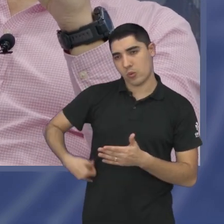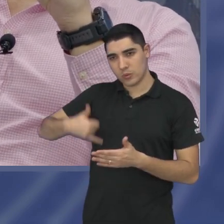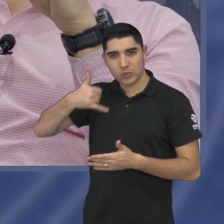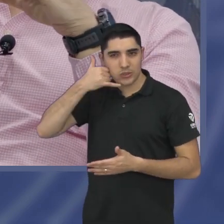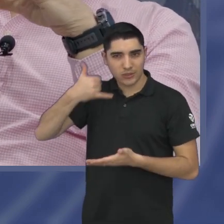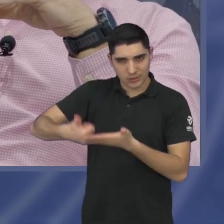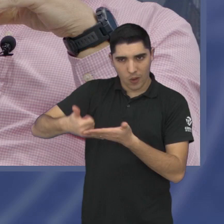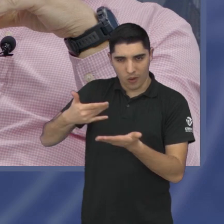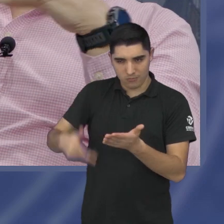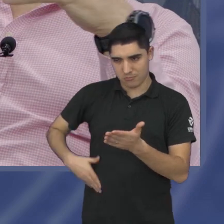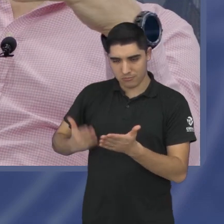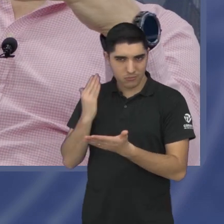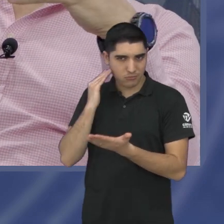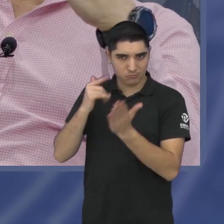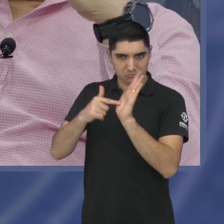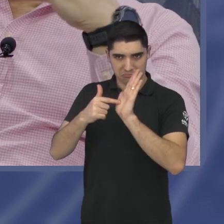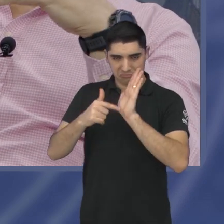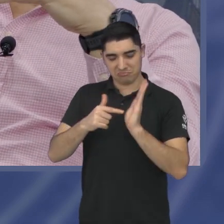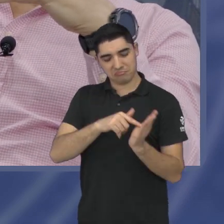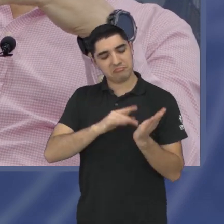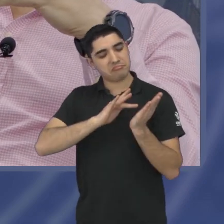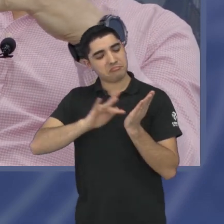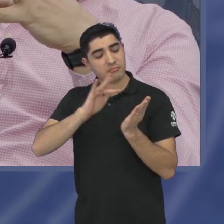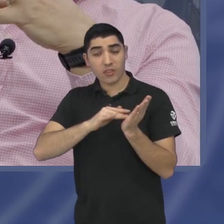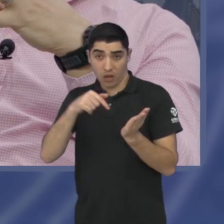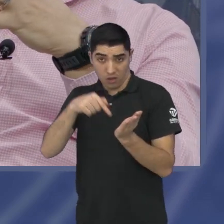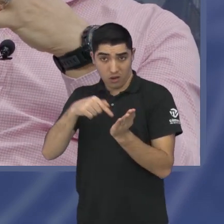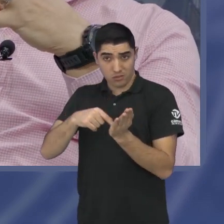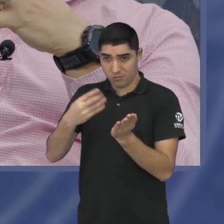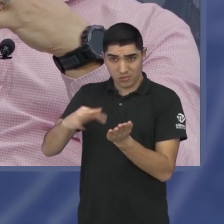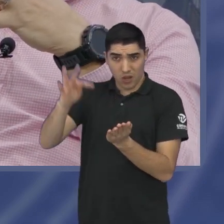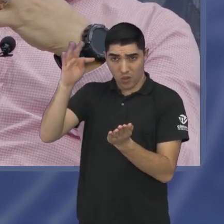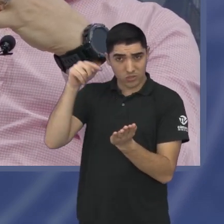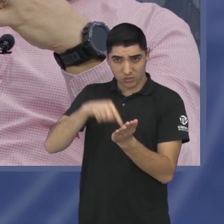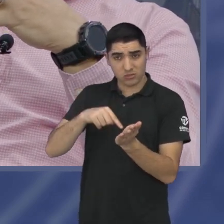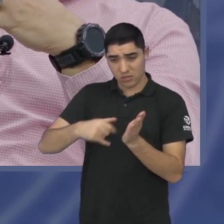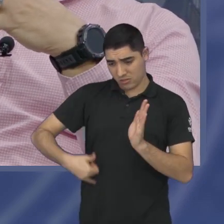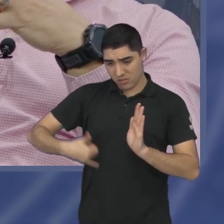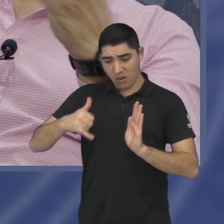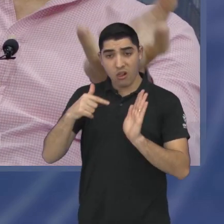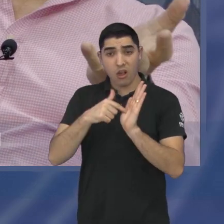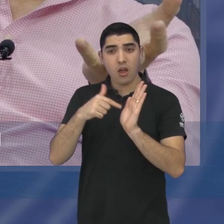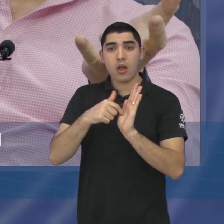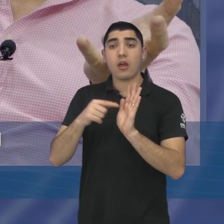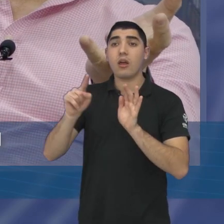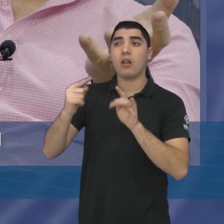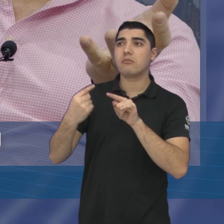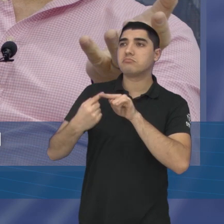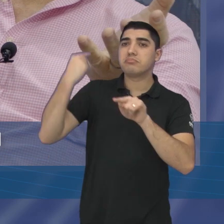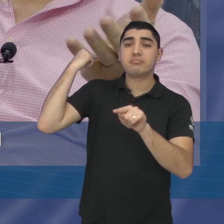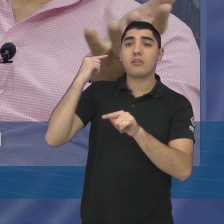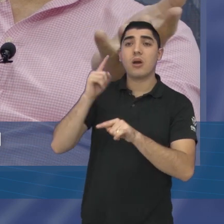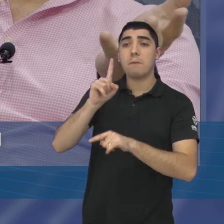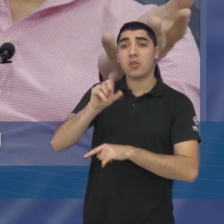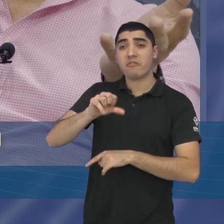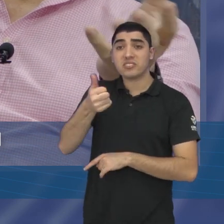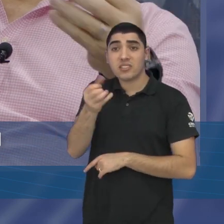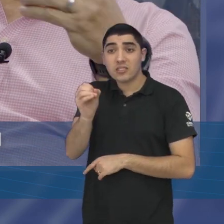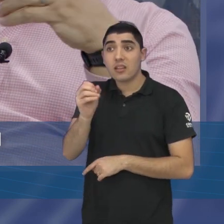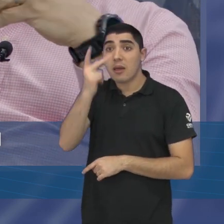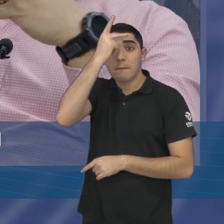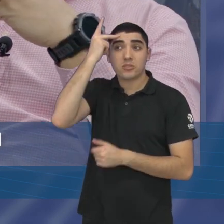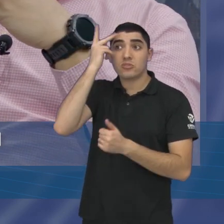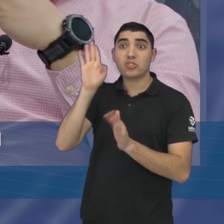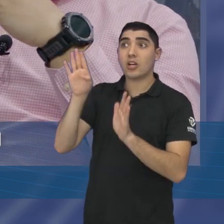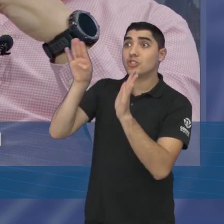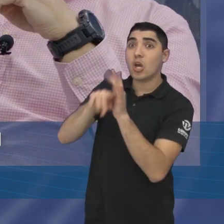telefone celular que a gente tem, que faz tudo hoje. Hoje, com a tecnologia do celular, muito menos do que isso o homem pousou na Lua nos anos 60, né? Então,